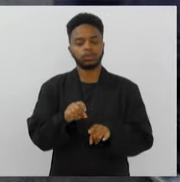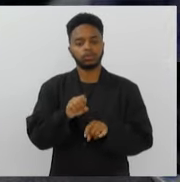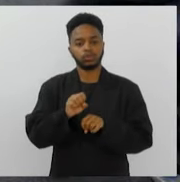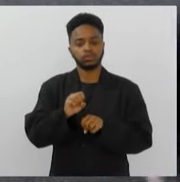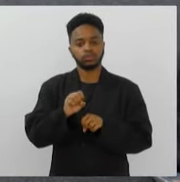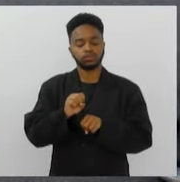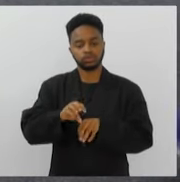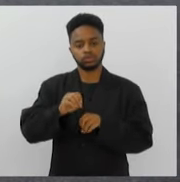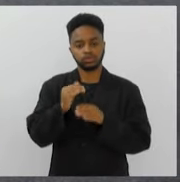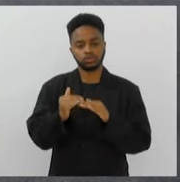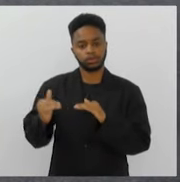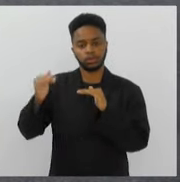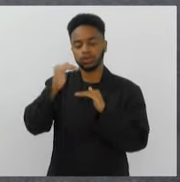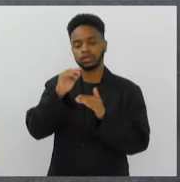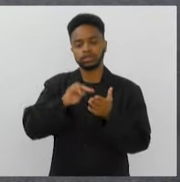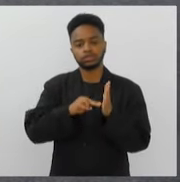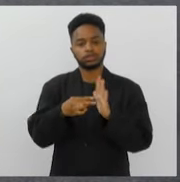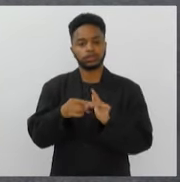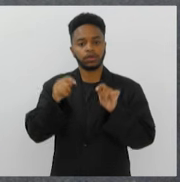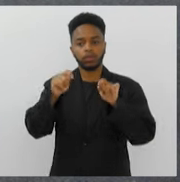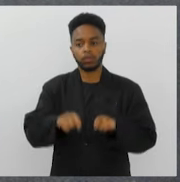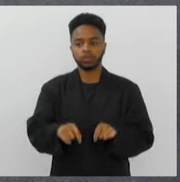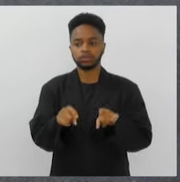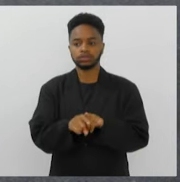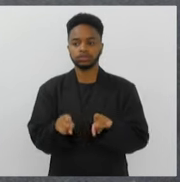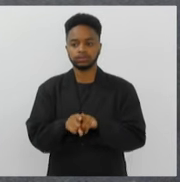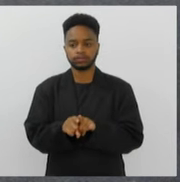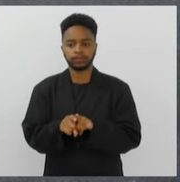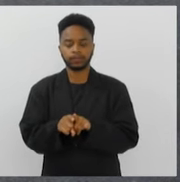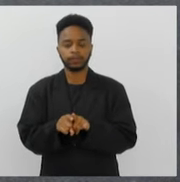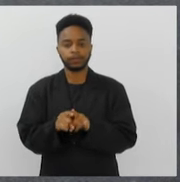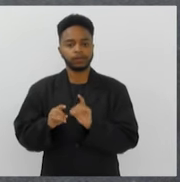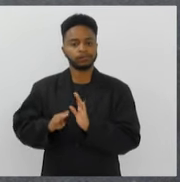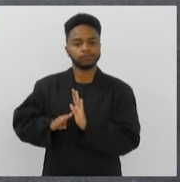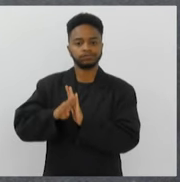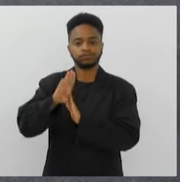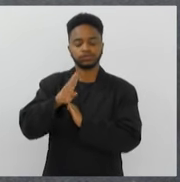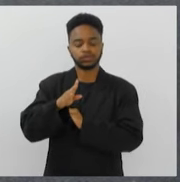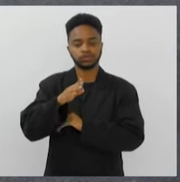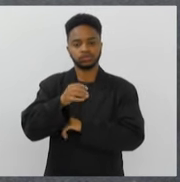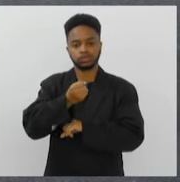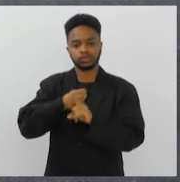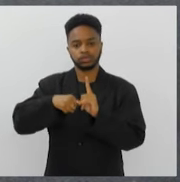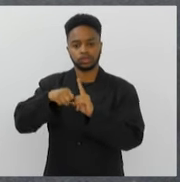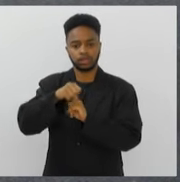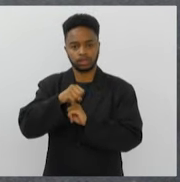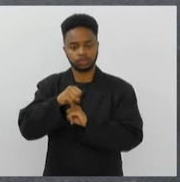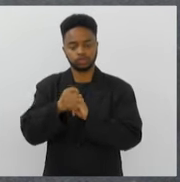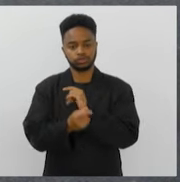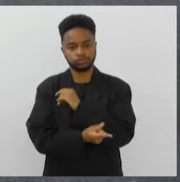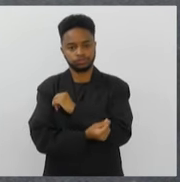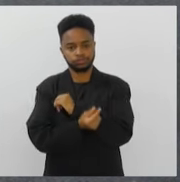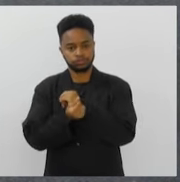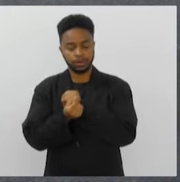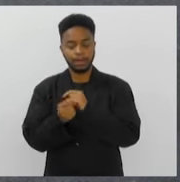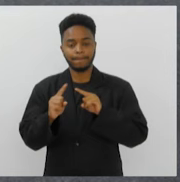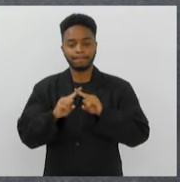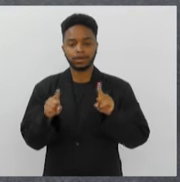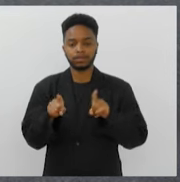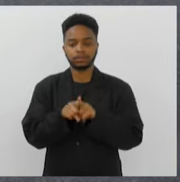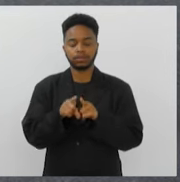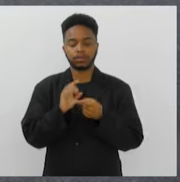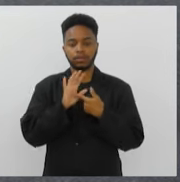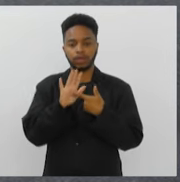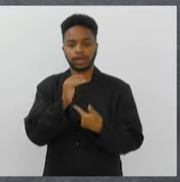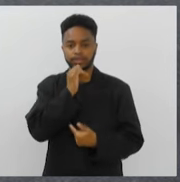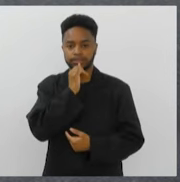também significa a possibilidade de ascensão social. Mas, apenas para exemplificar